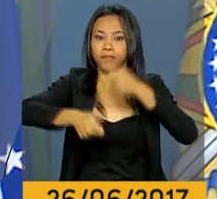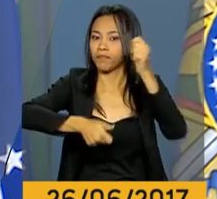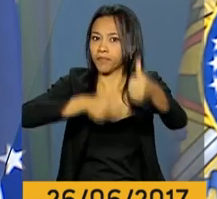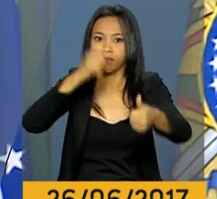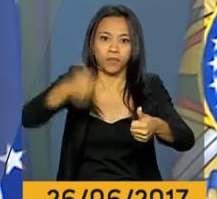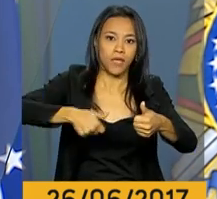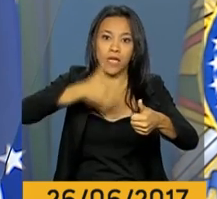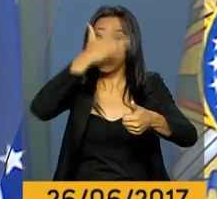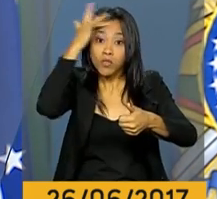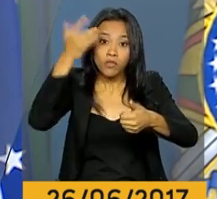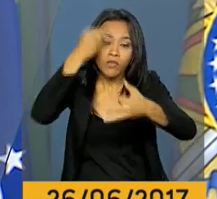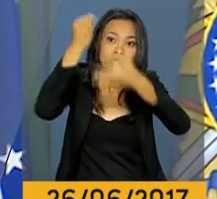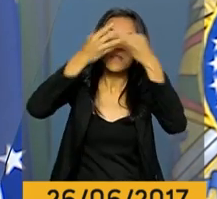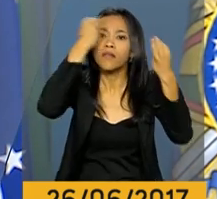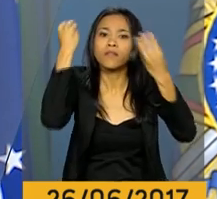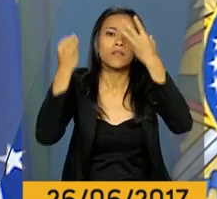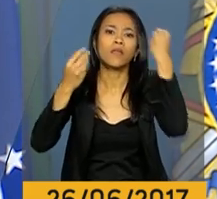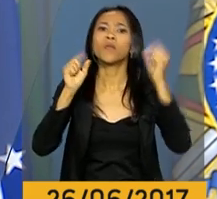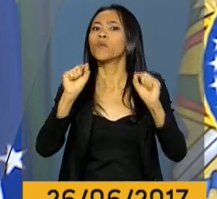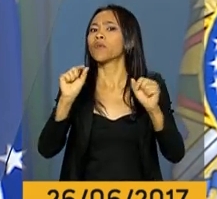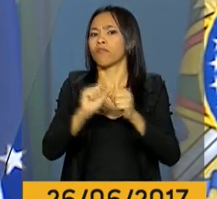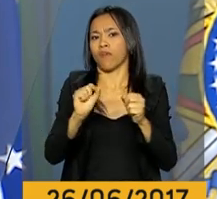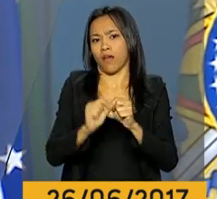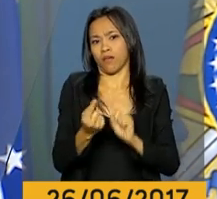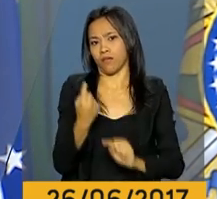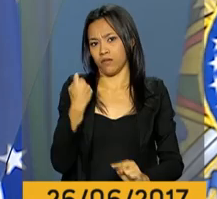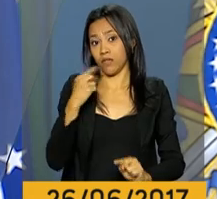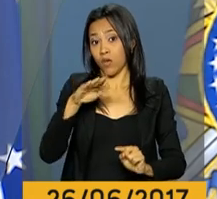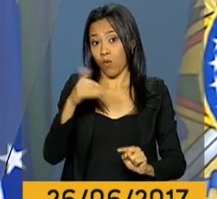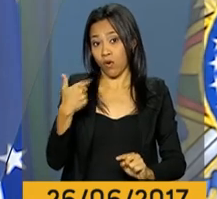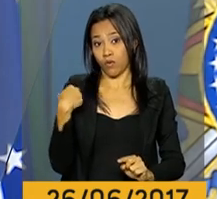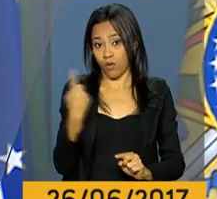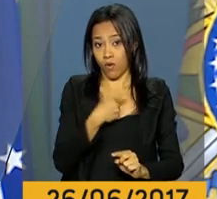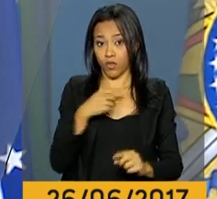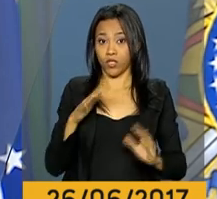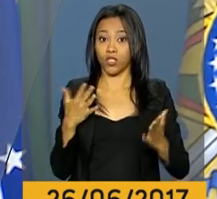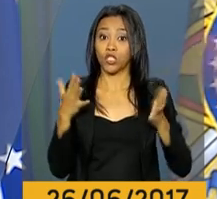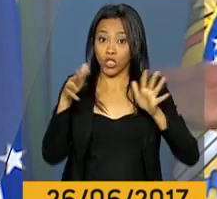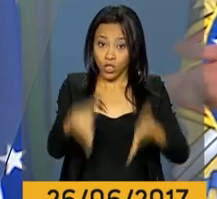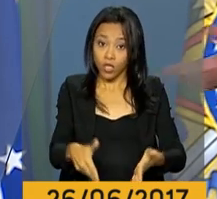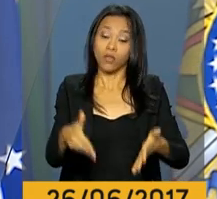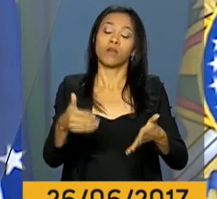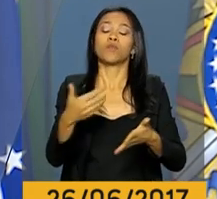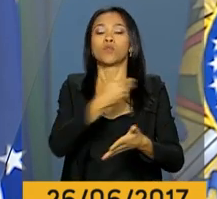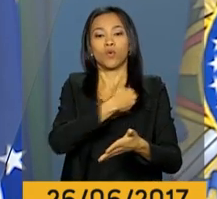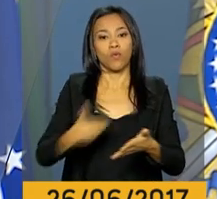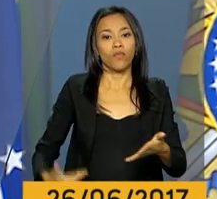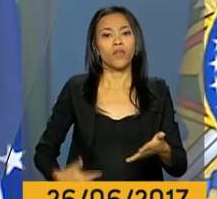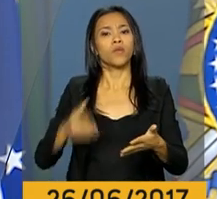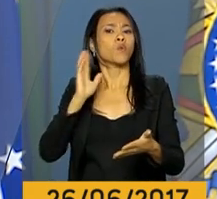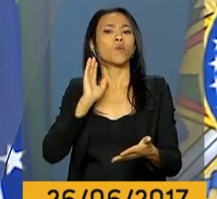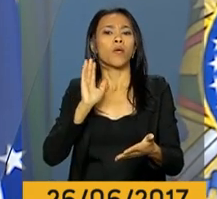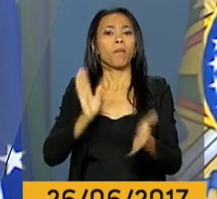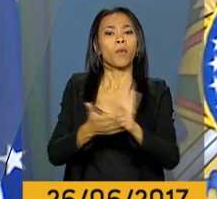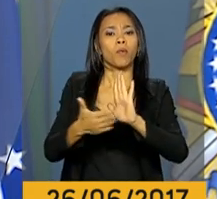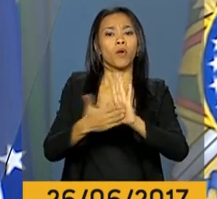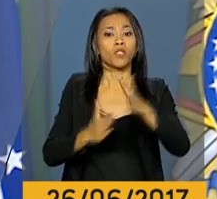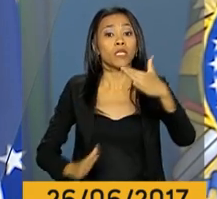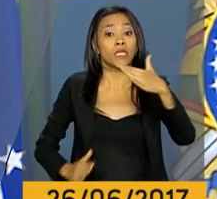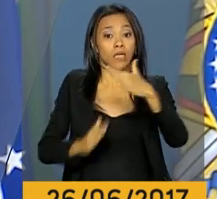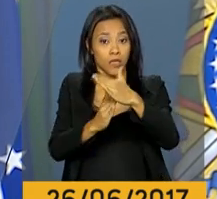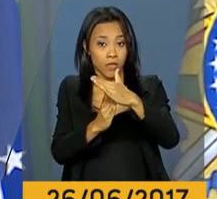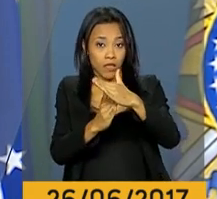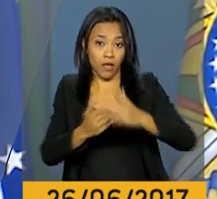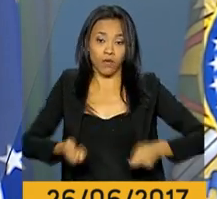pessoas vão se esquecendo do que se faz convenhamos quando nós chegamos ao governo e estabelecemos um teto para os gastos e e